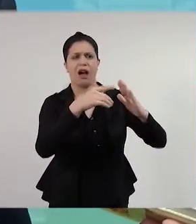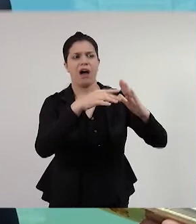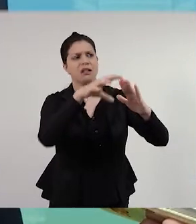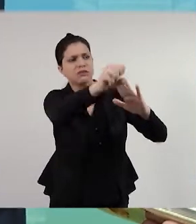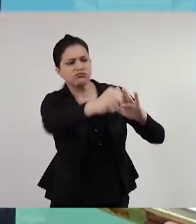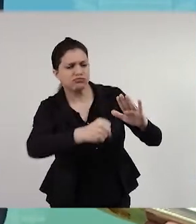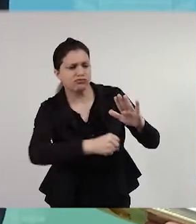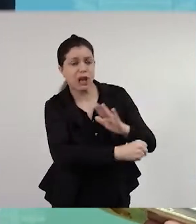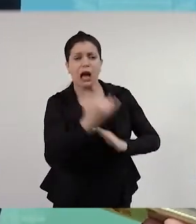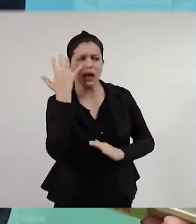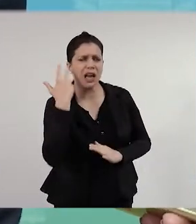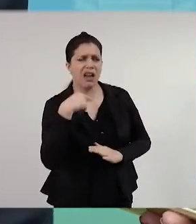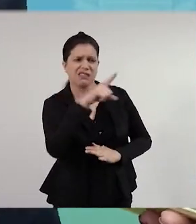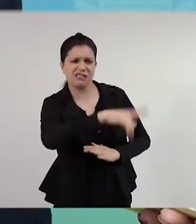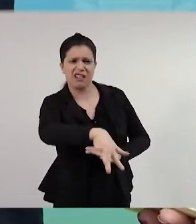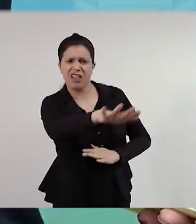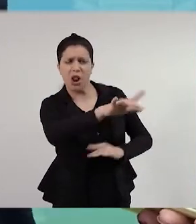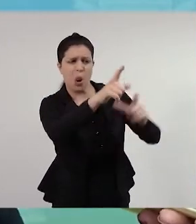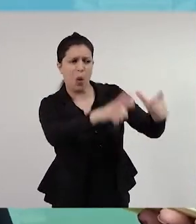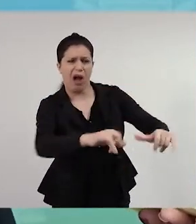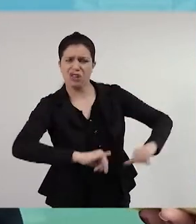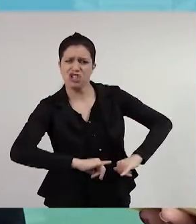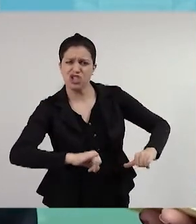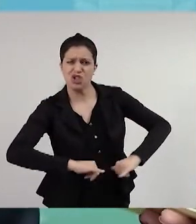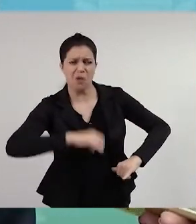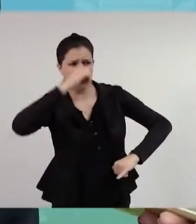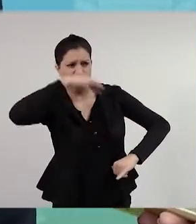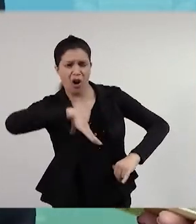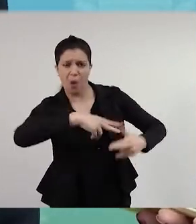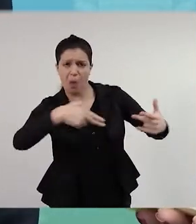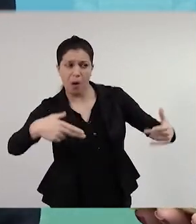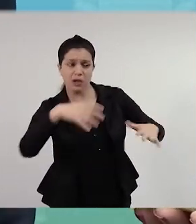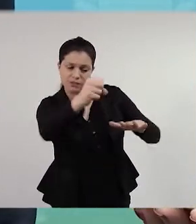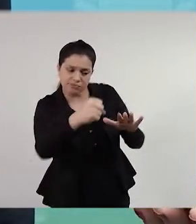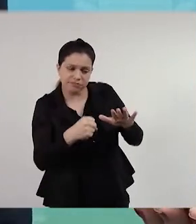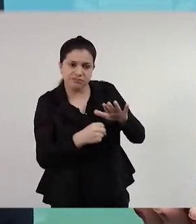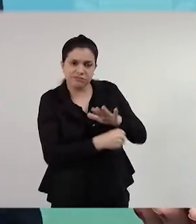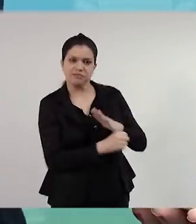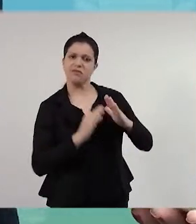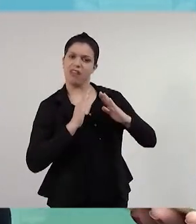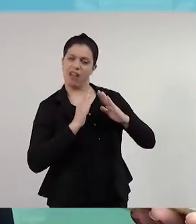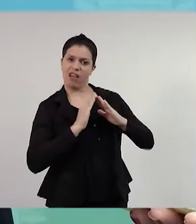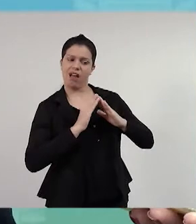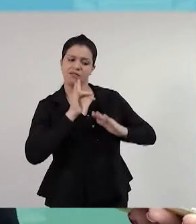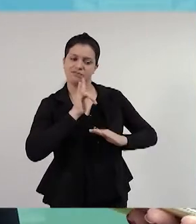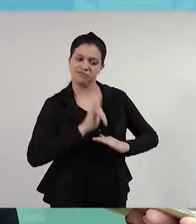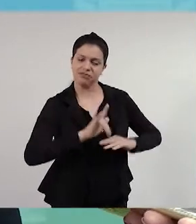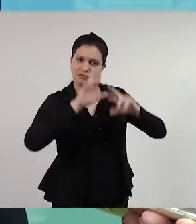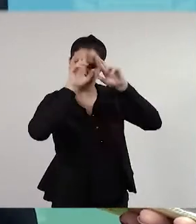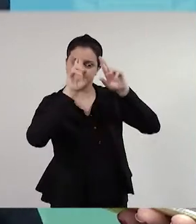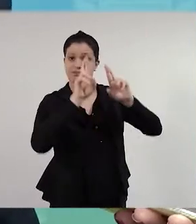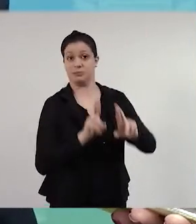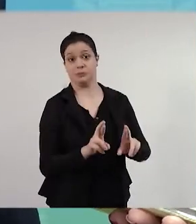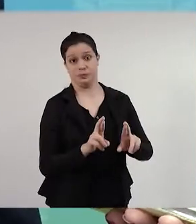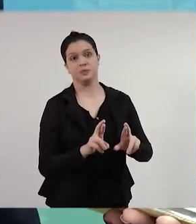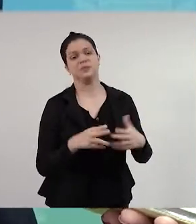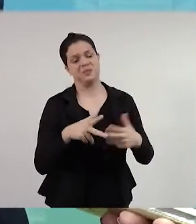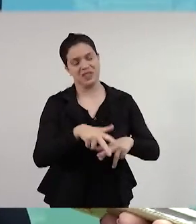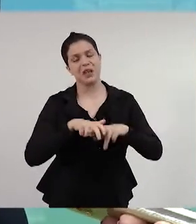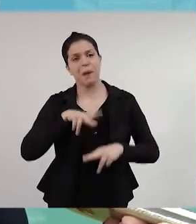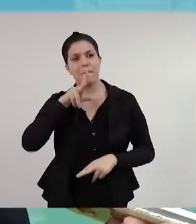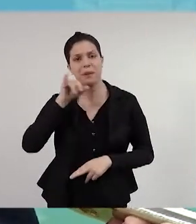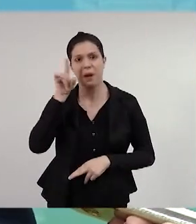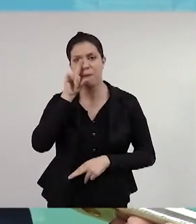asilo, orfanato, estão deixadas, crianças que sofrem com violência doméstica, essas a gente precisa respeitar. Então,